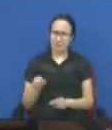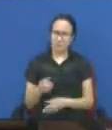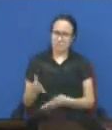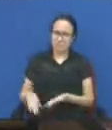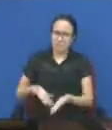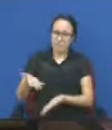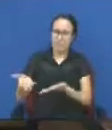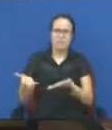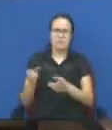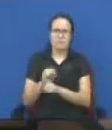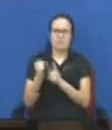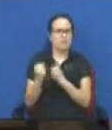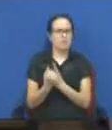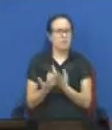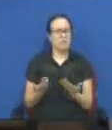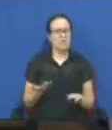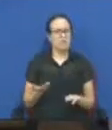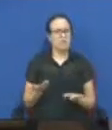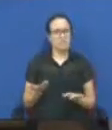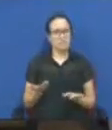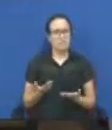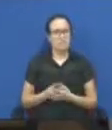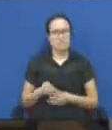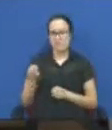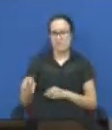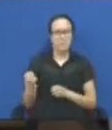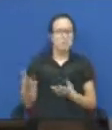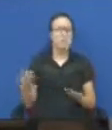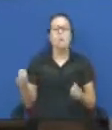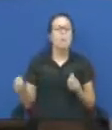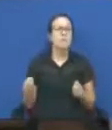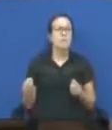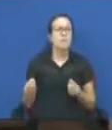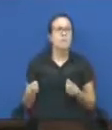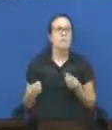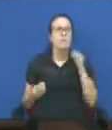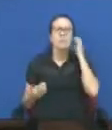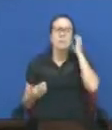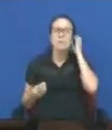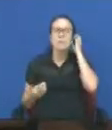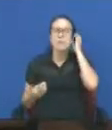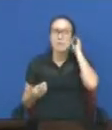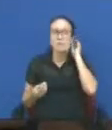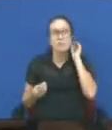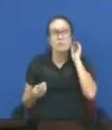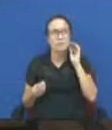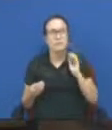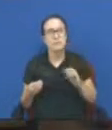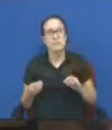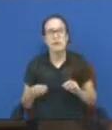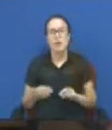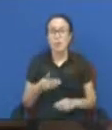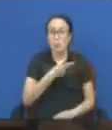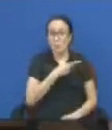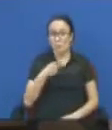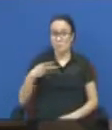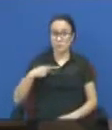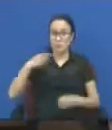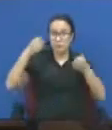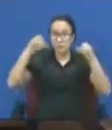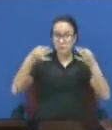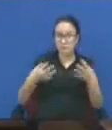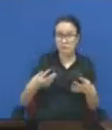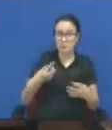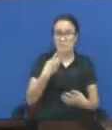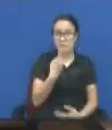crianças? Por que será? O pastor falou aqui que nós temos 190 jovens na FEBEM, Limeira. O pastor disse aqui,